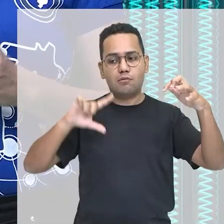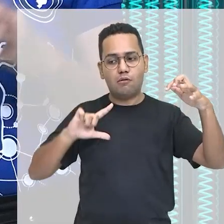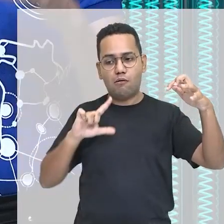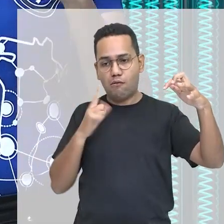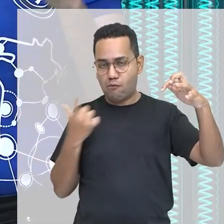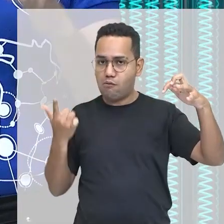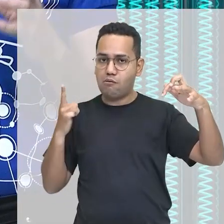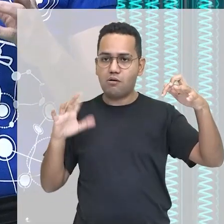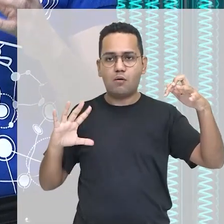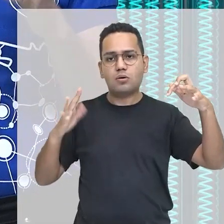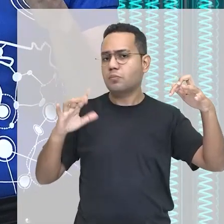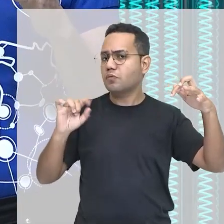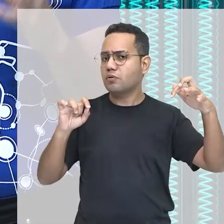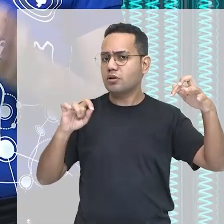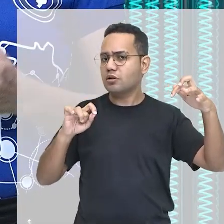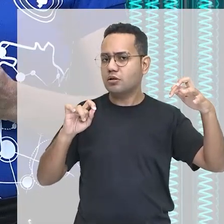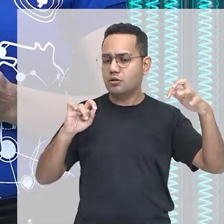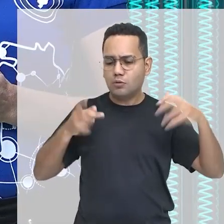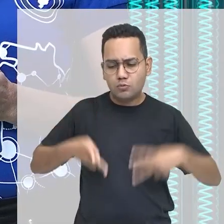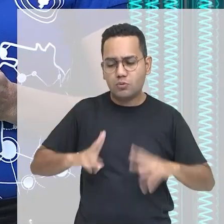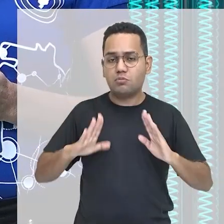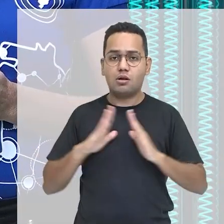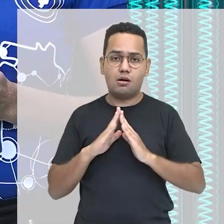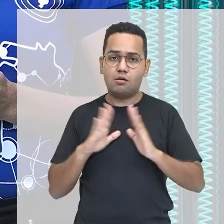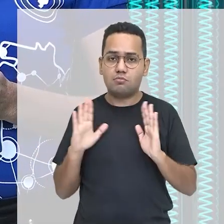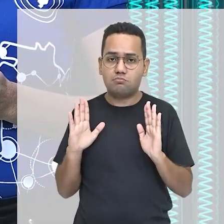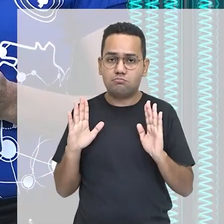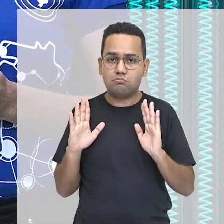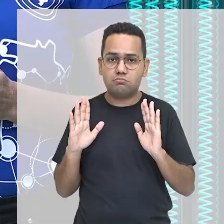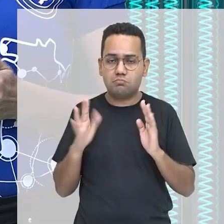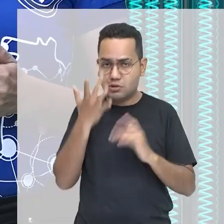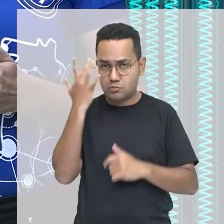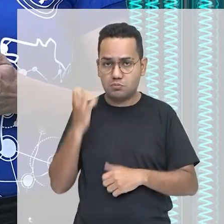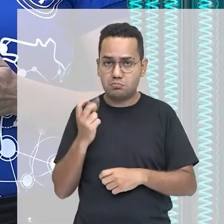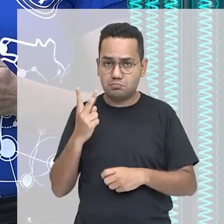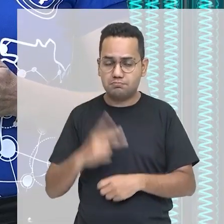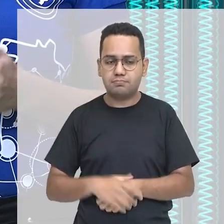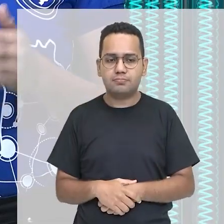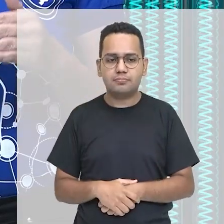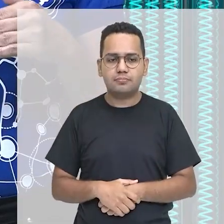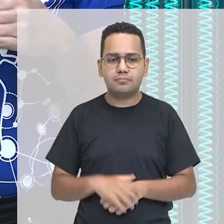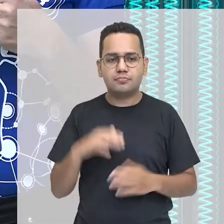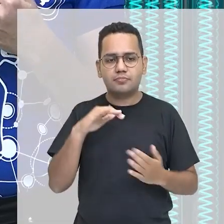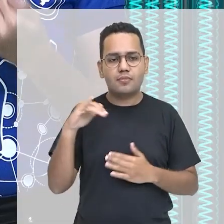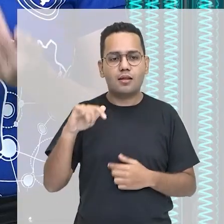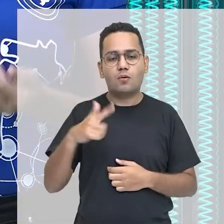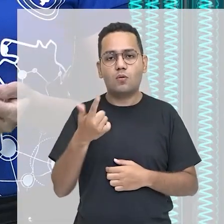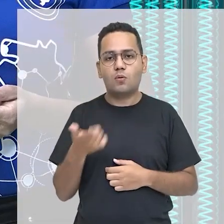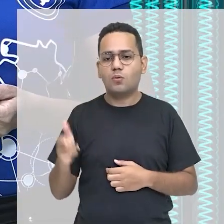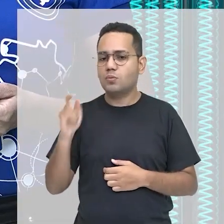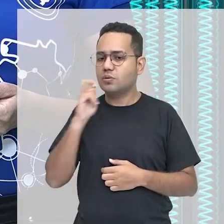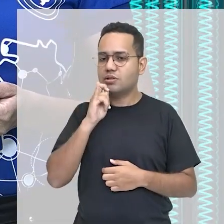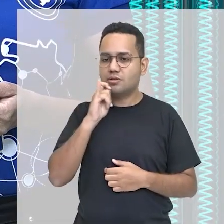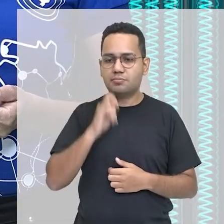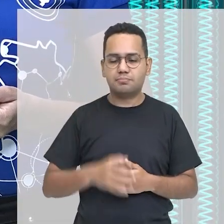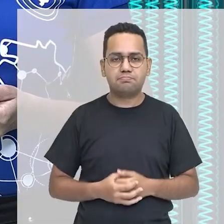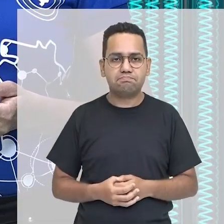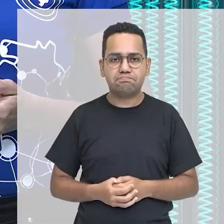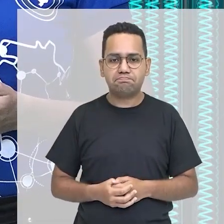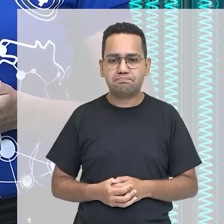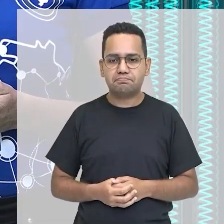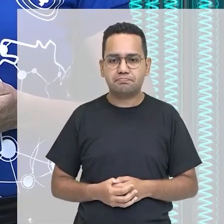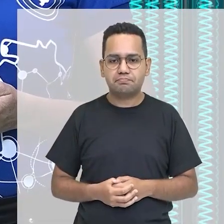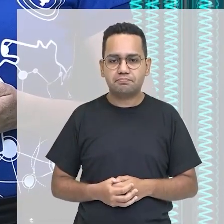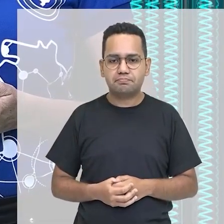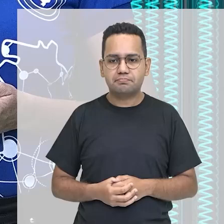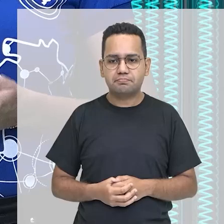nossa também. Qual foi? Ficamos dentro de casa, right? Agora vamos ver mais um outro tipo de conjunção.